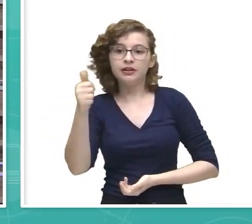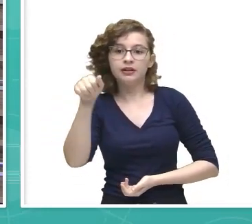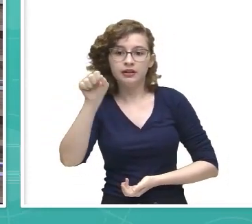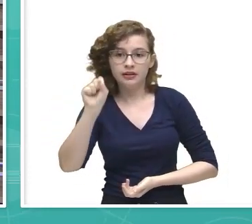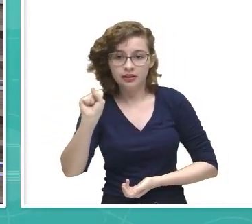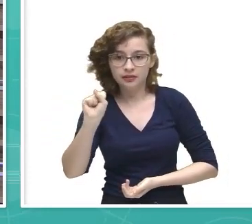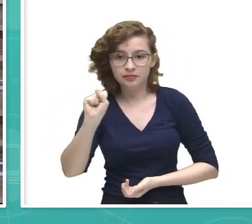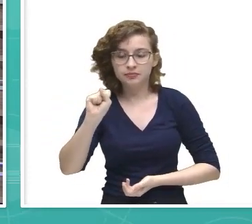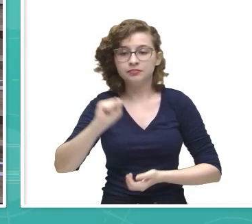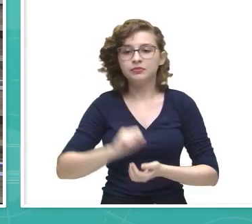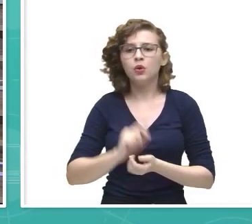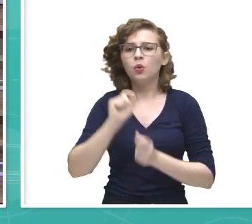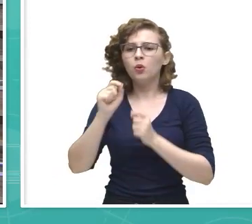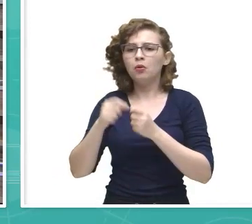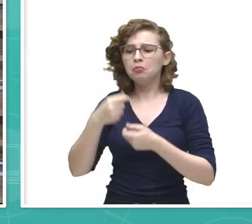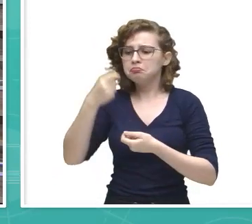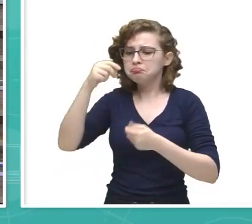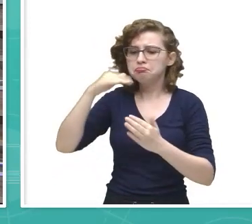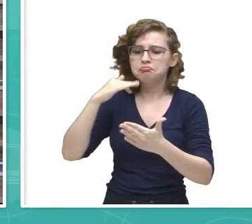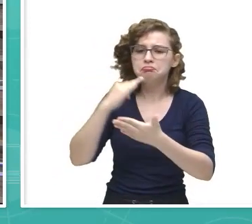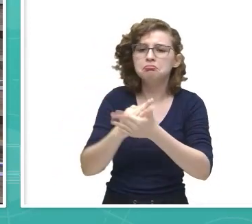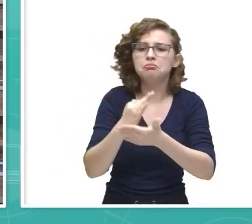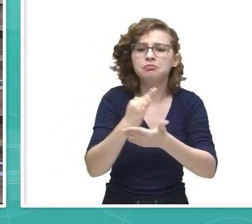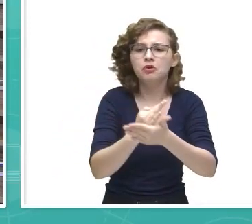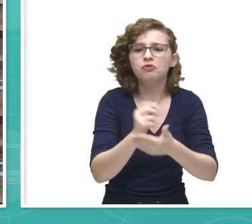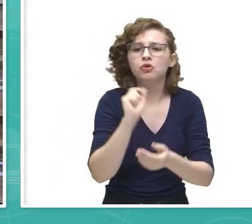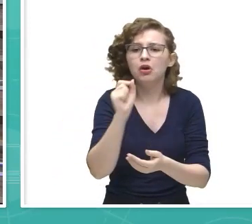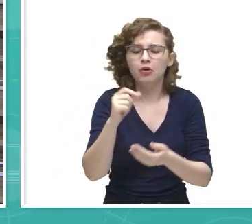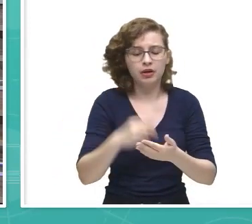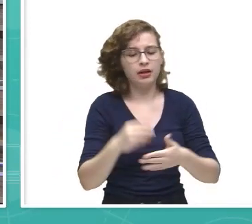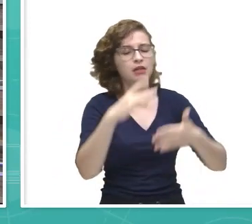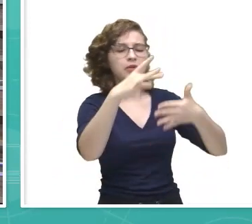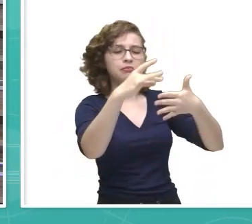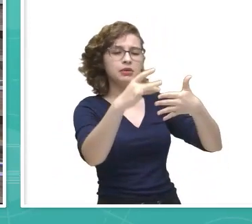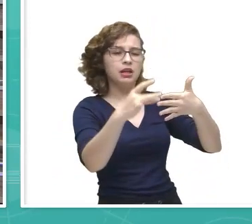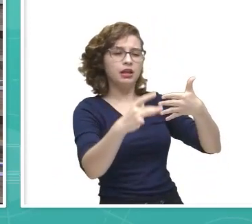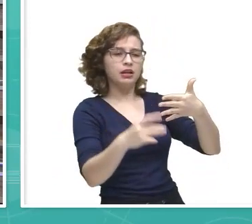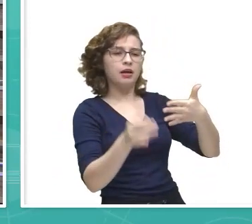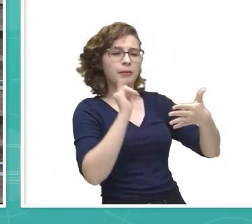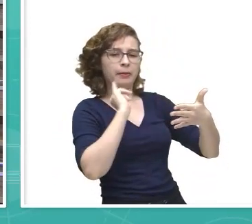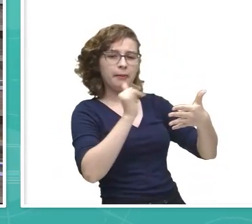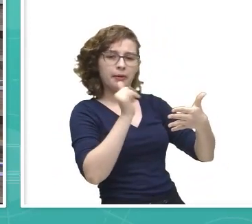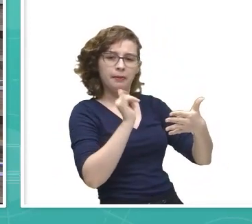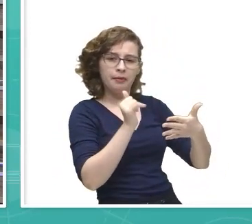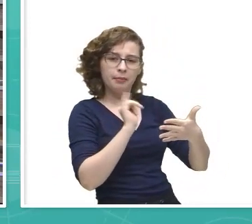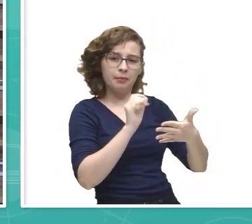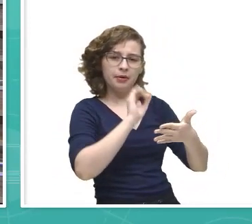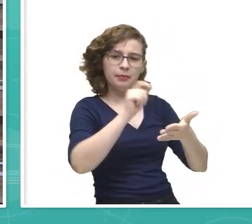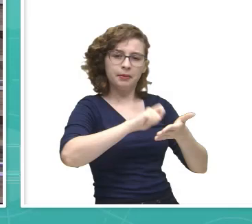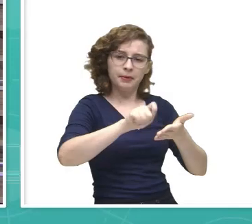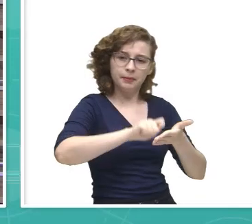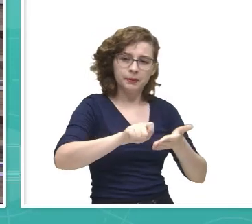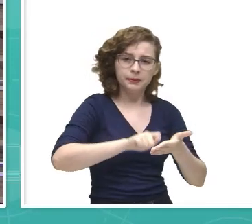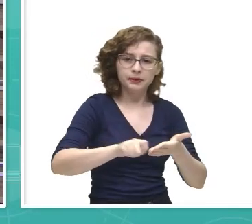Era justamente relatar tudo o que acontecia ao decorrer do processo de chegada